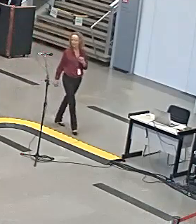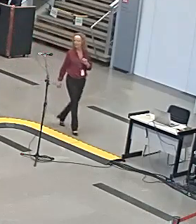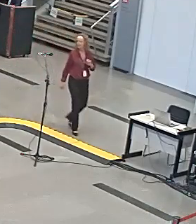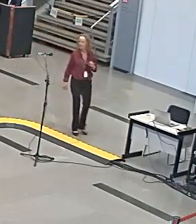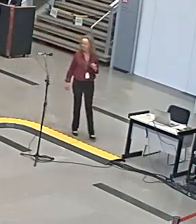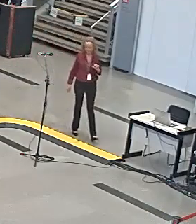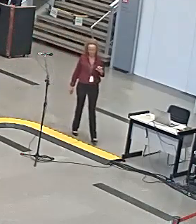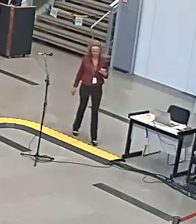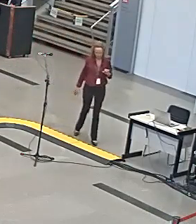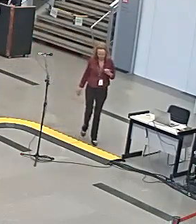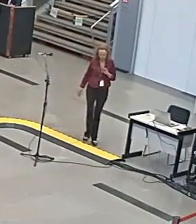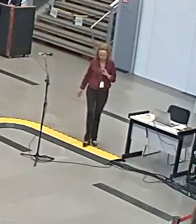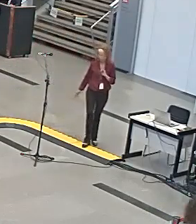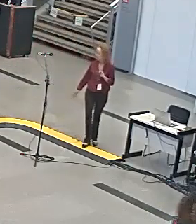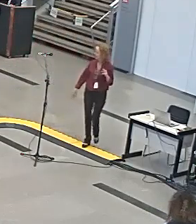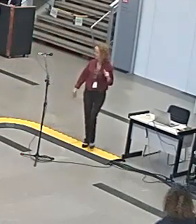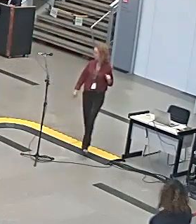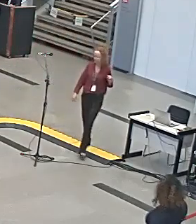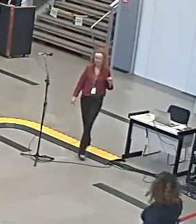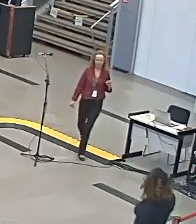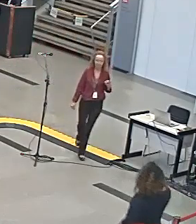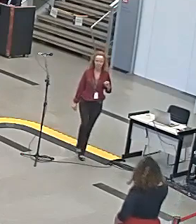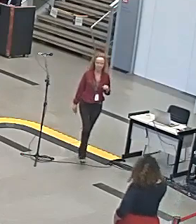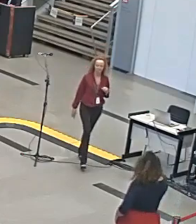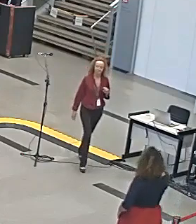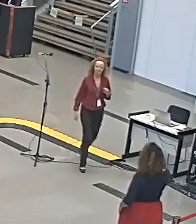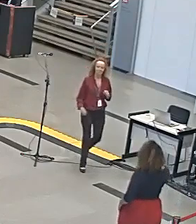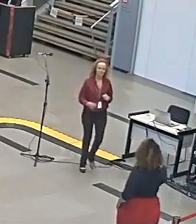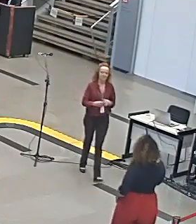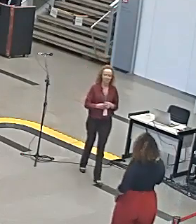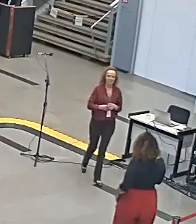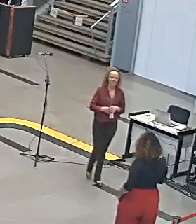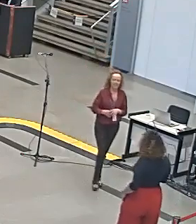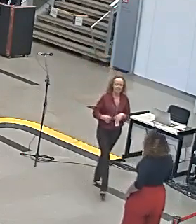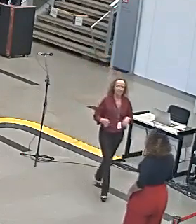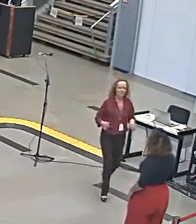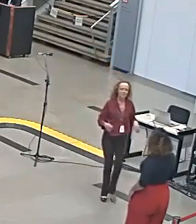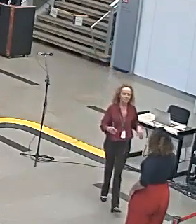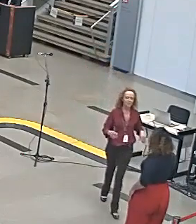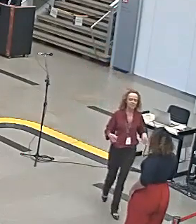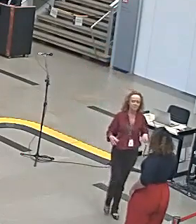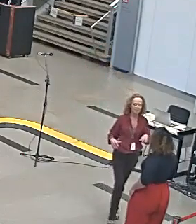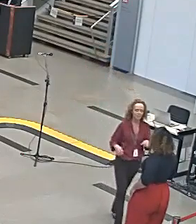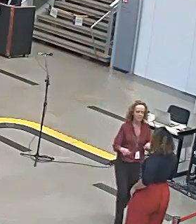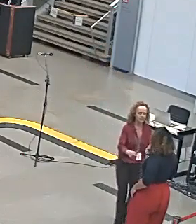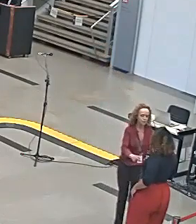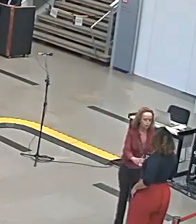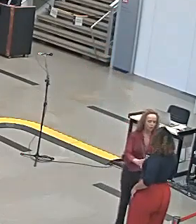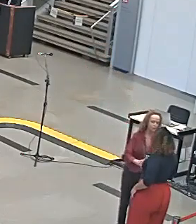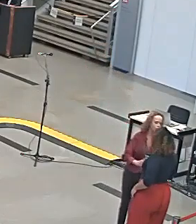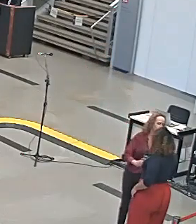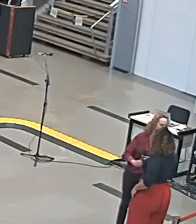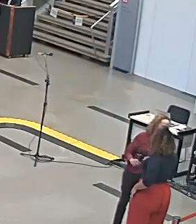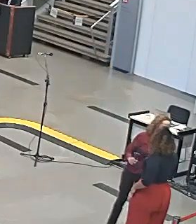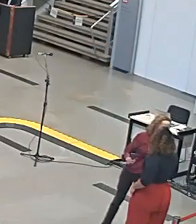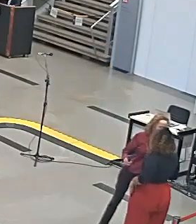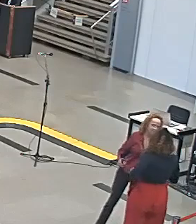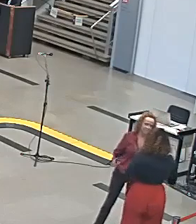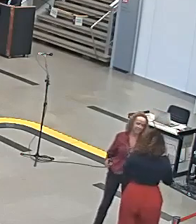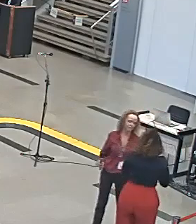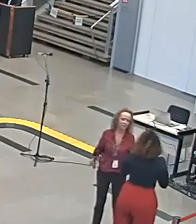Obrigado. Agradeço as palavras da Maria Emília. E passo a palavra a